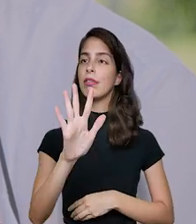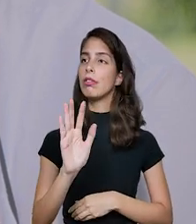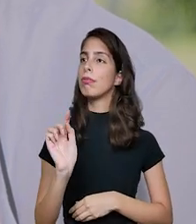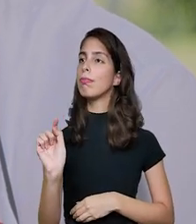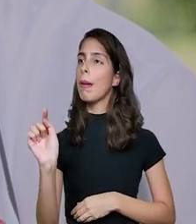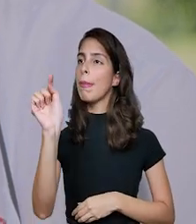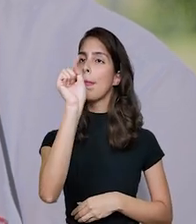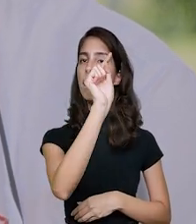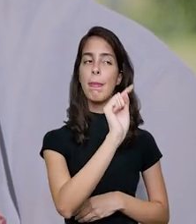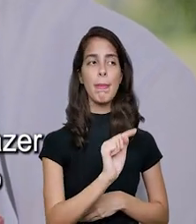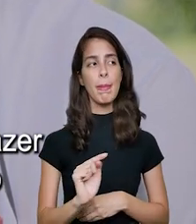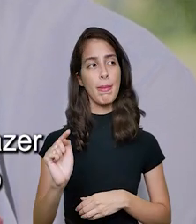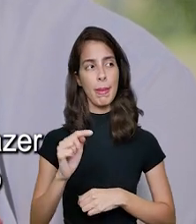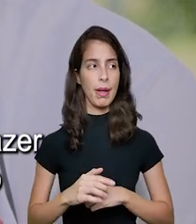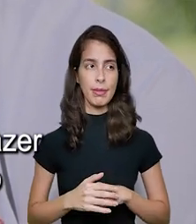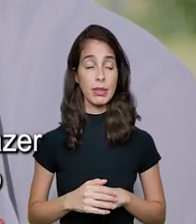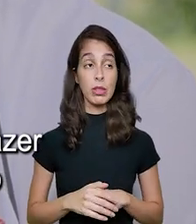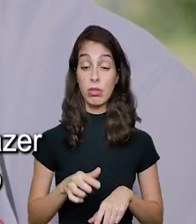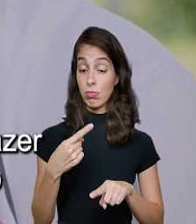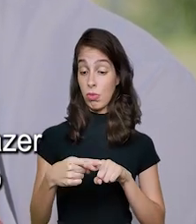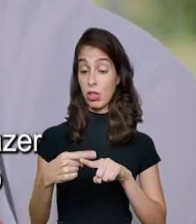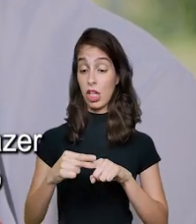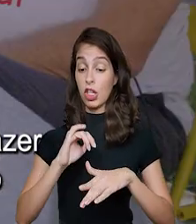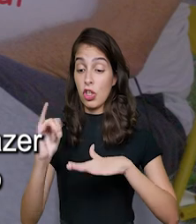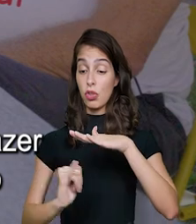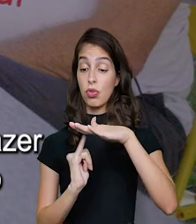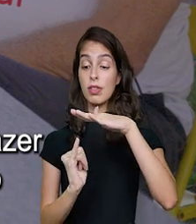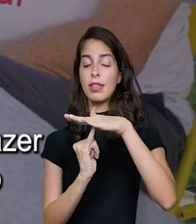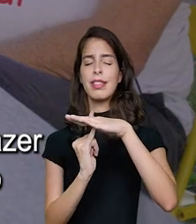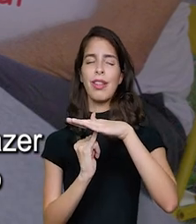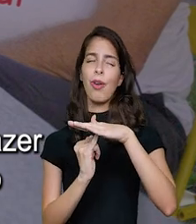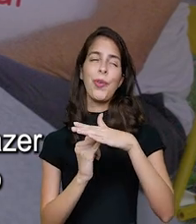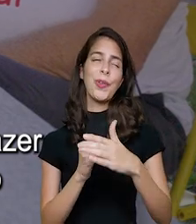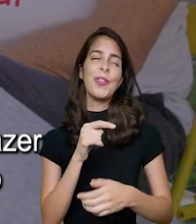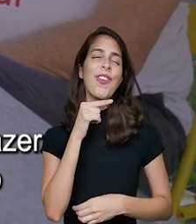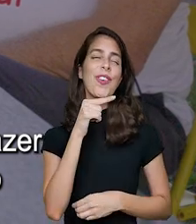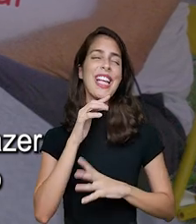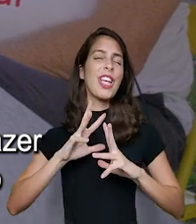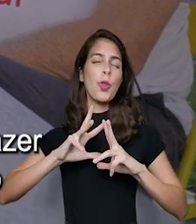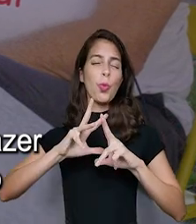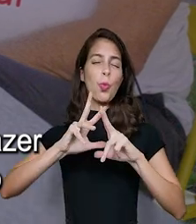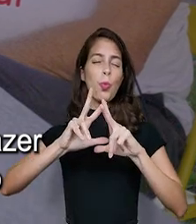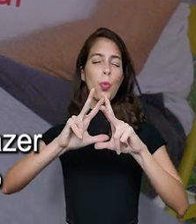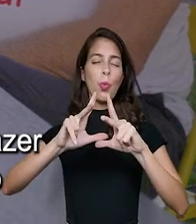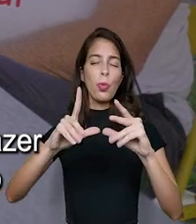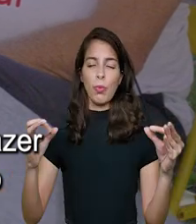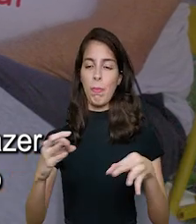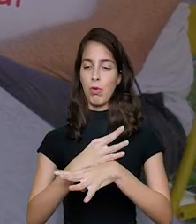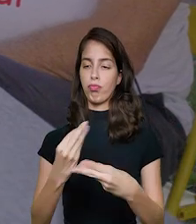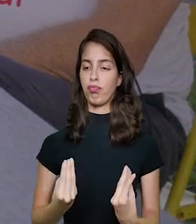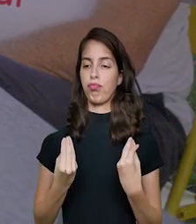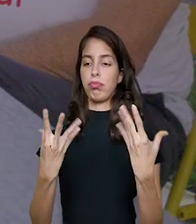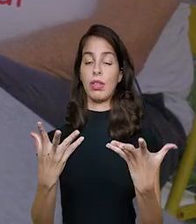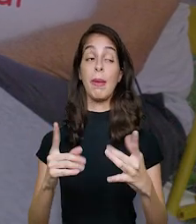realmente seja em muitos aspectos claro que a gente não não consegue fazer tudo mas em muitos aspectos ser uma instituição de referência